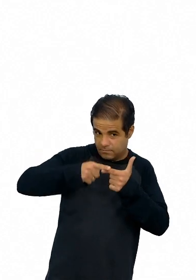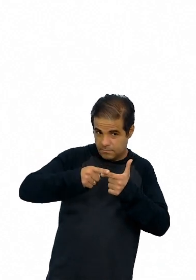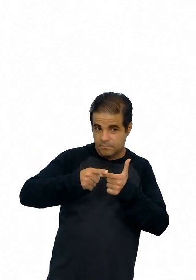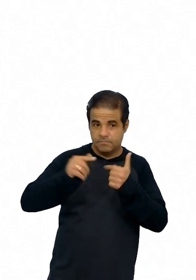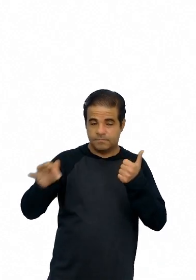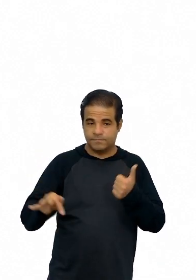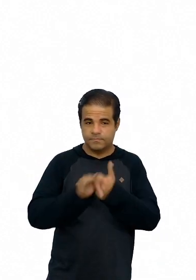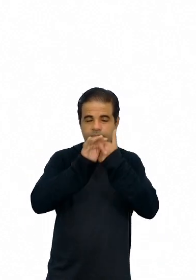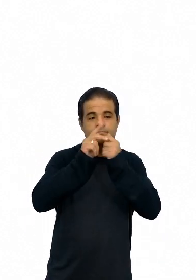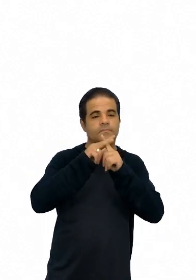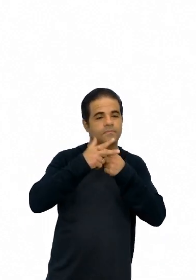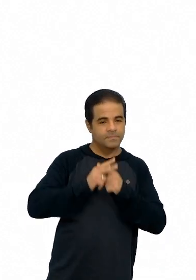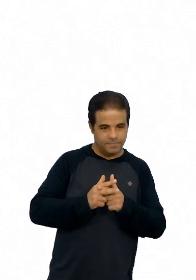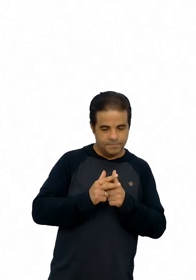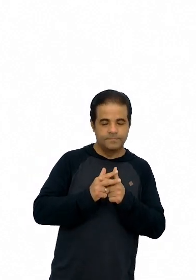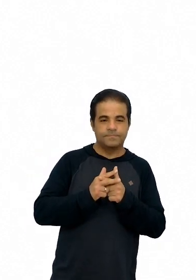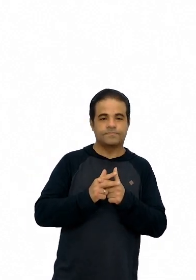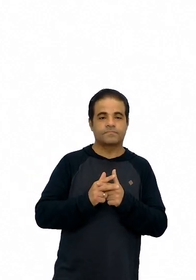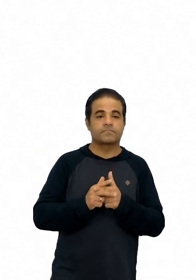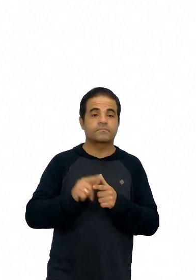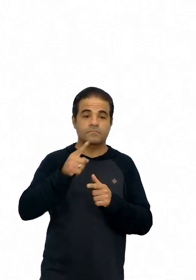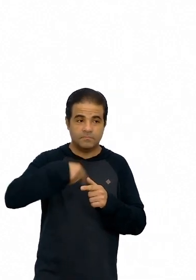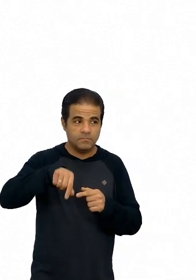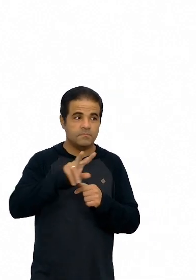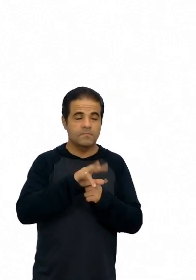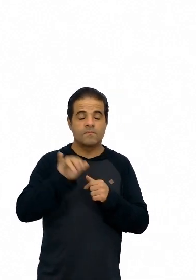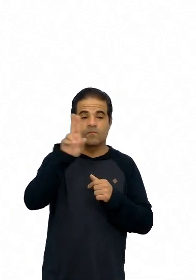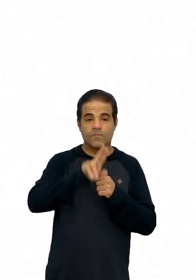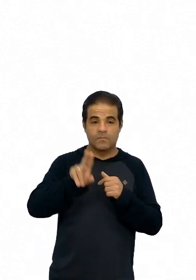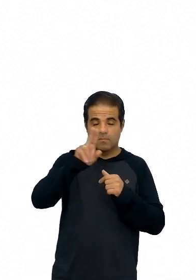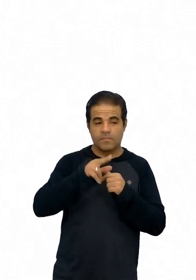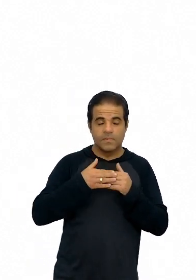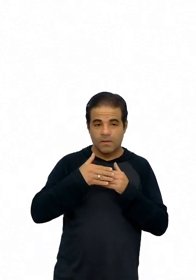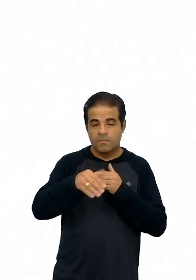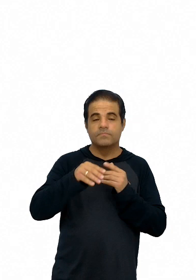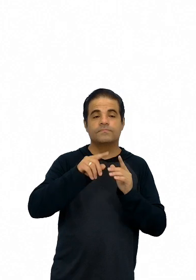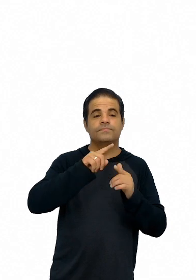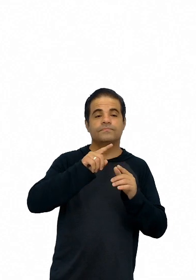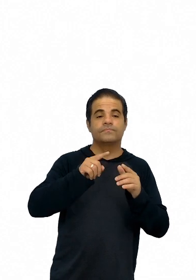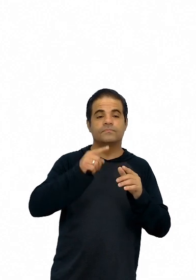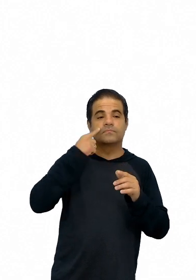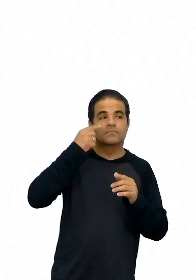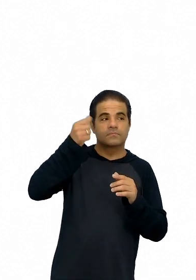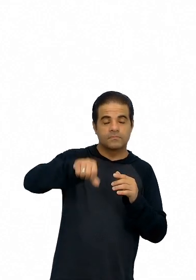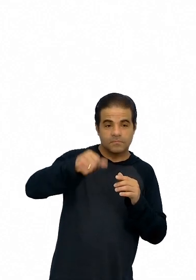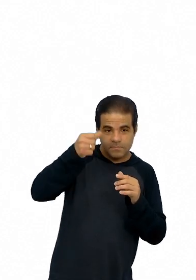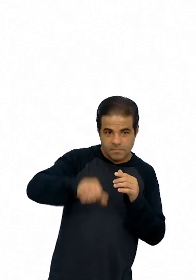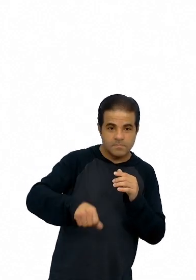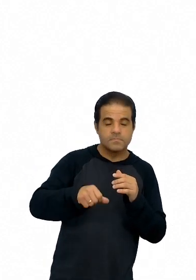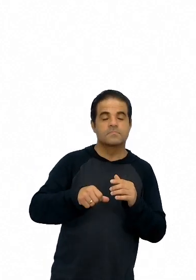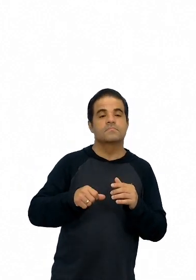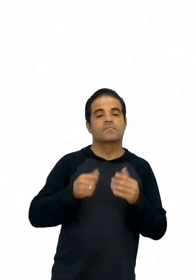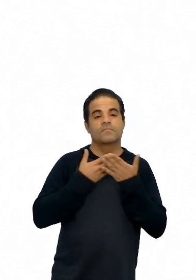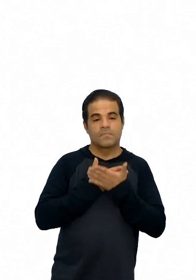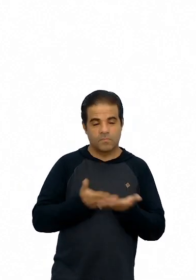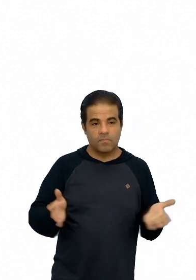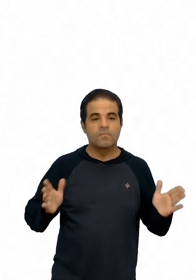as ferramentas, né, que eles vão usar para realizar essas medições. Então, se